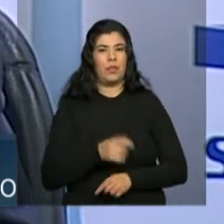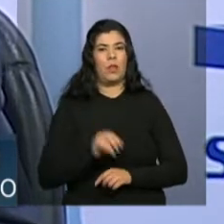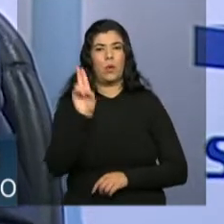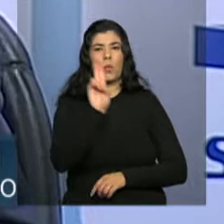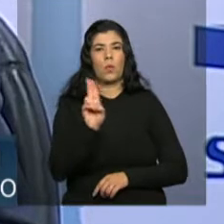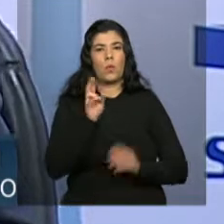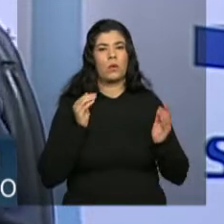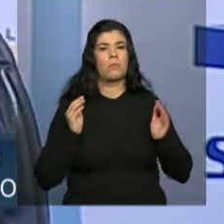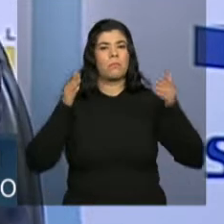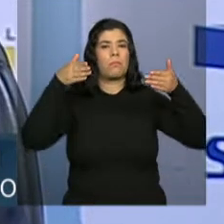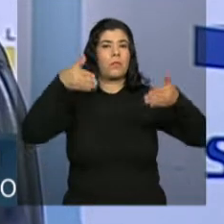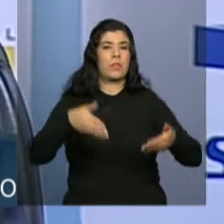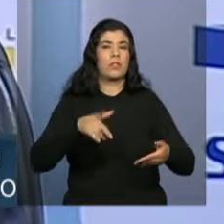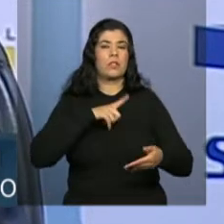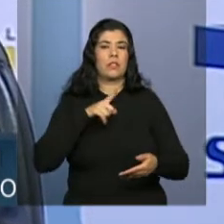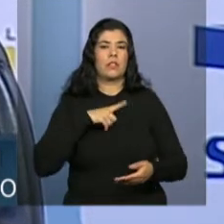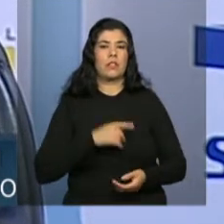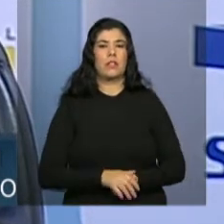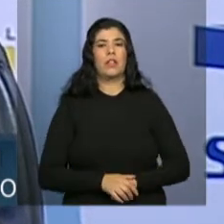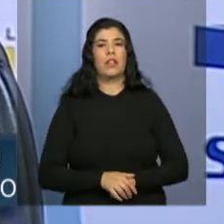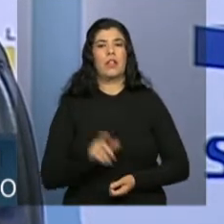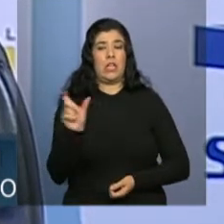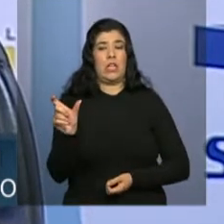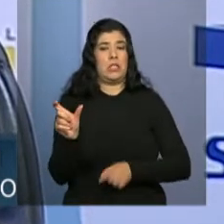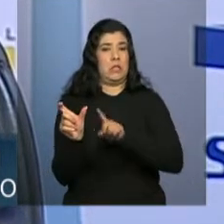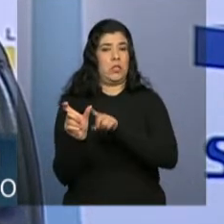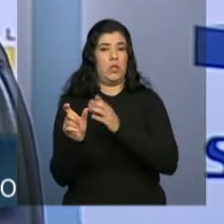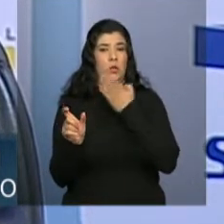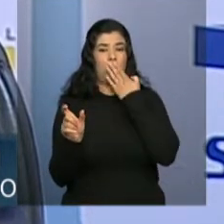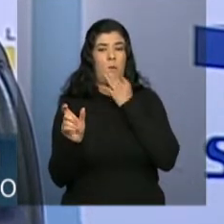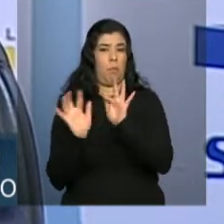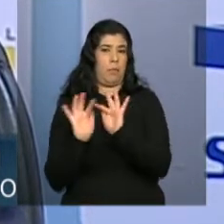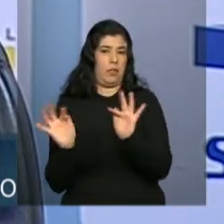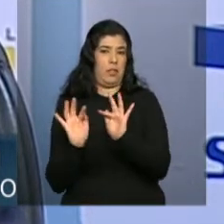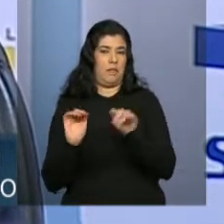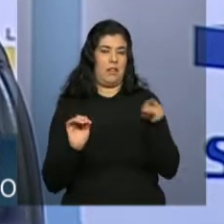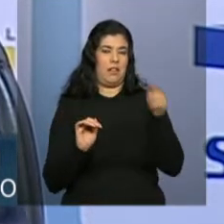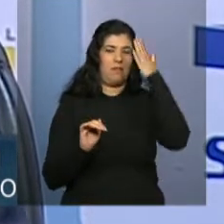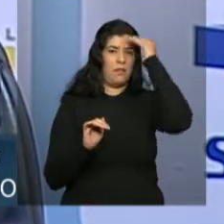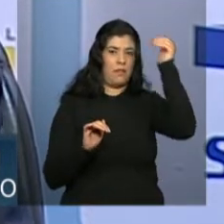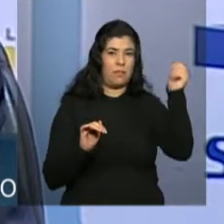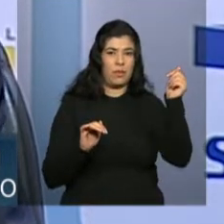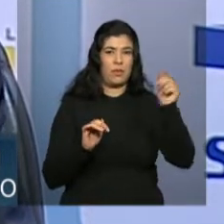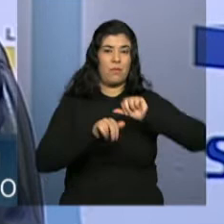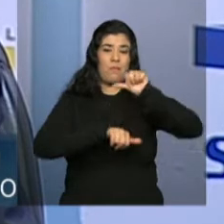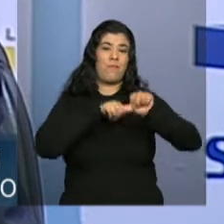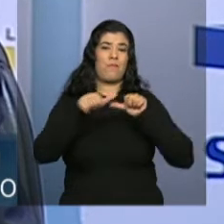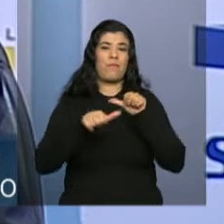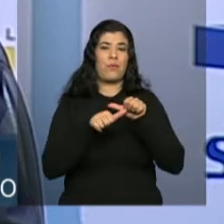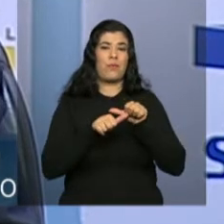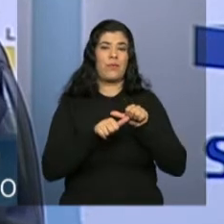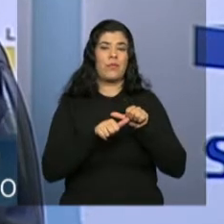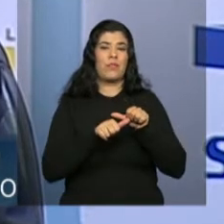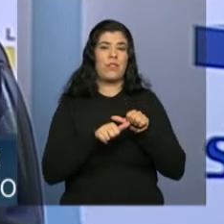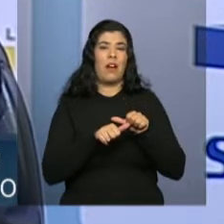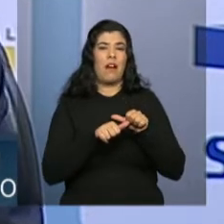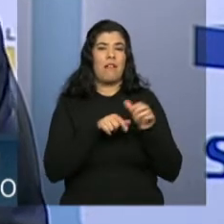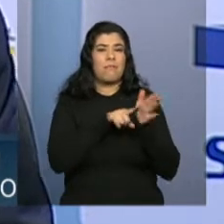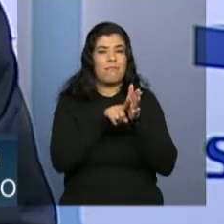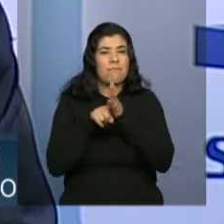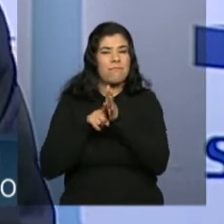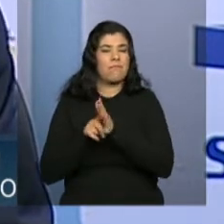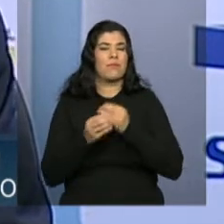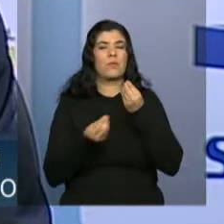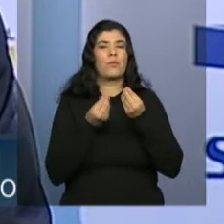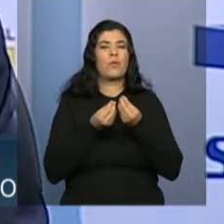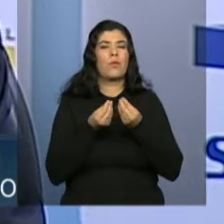dessa presença do genérico ou não E vocês vão ver com isso modifica a análise do mercado de medicamento e sim se de